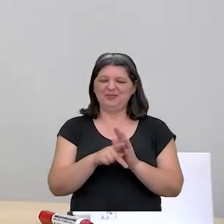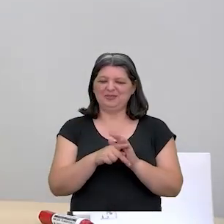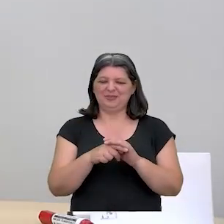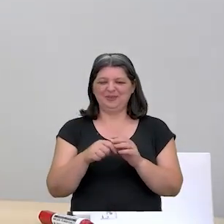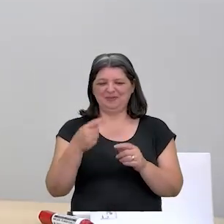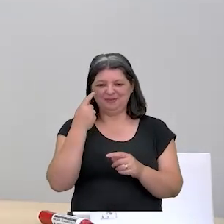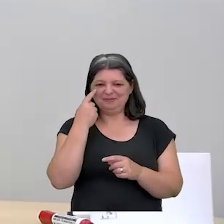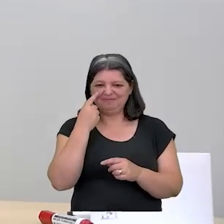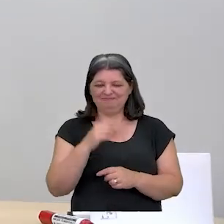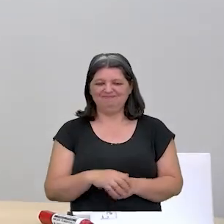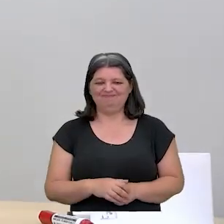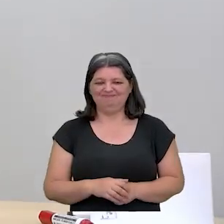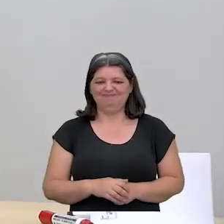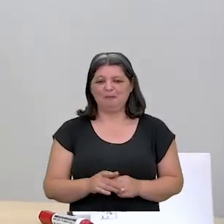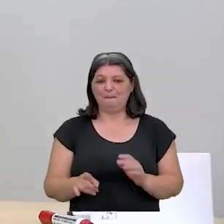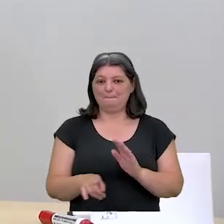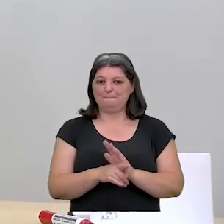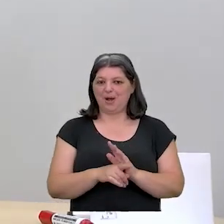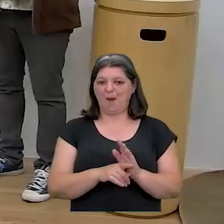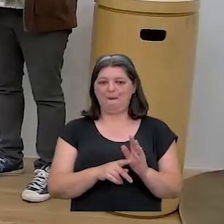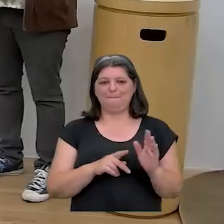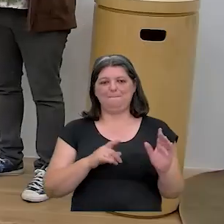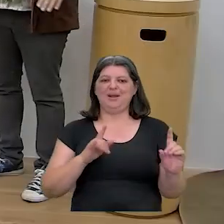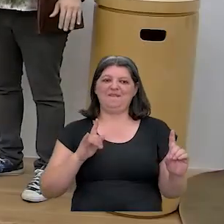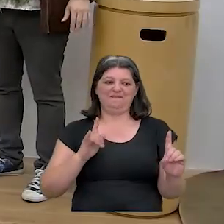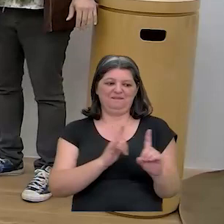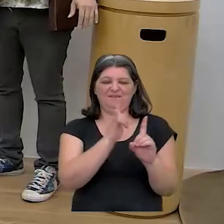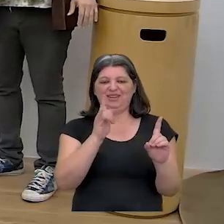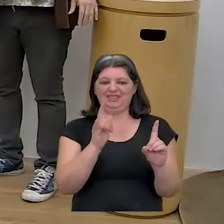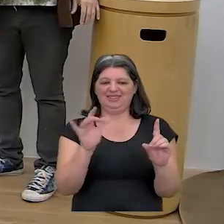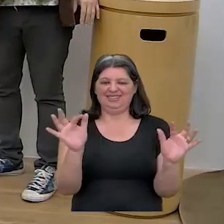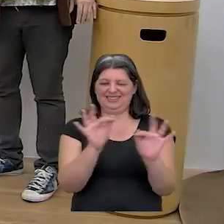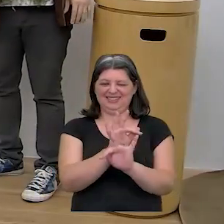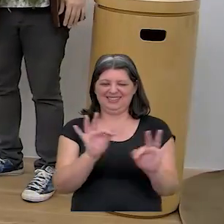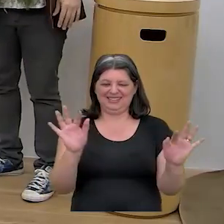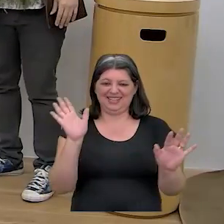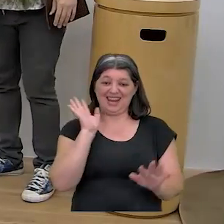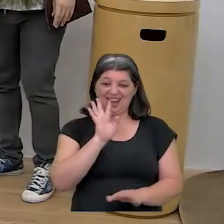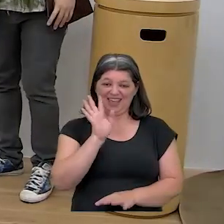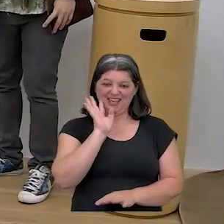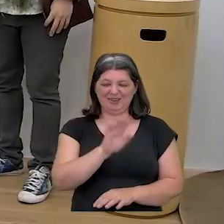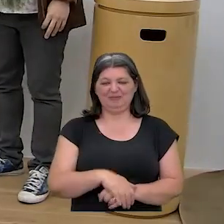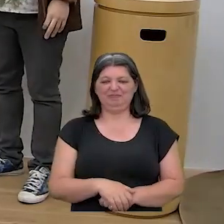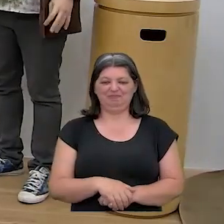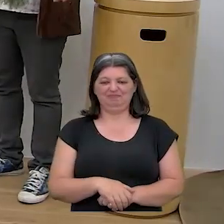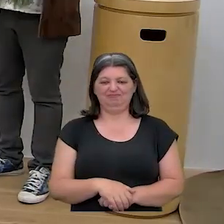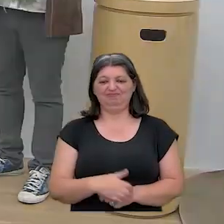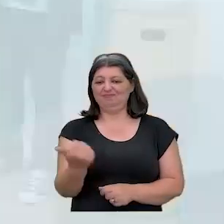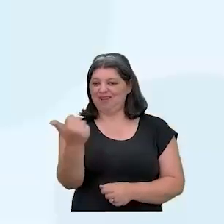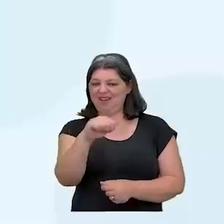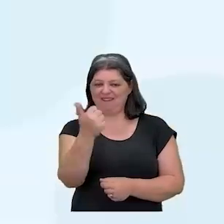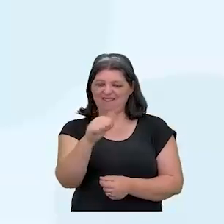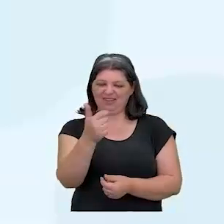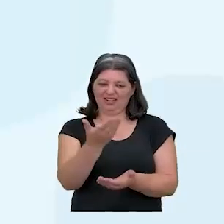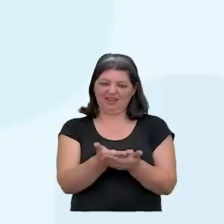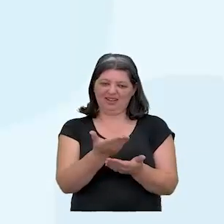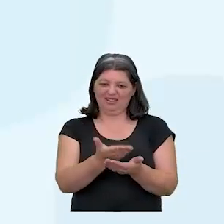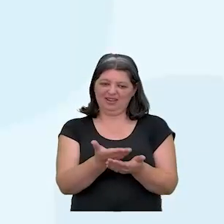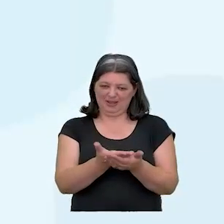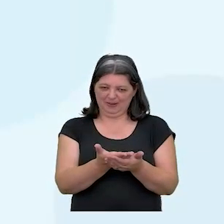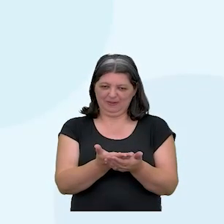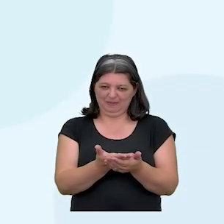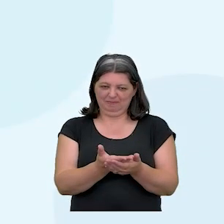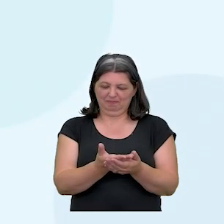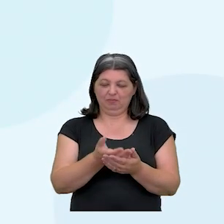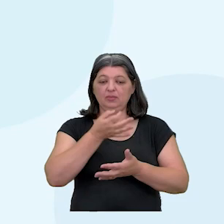hein? Marca nós lá, que vai ser uma extrema felicidade. Vai ser legal demais. Não se esqueçam aí de avaliar a nossa aula. Contribuam aí com